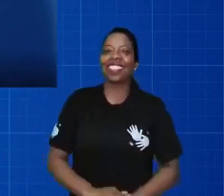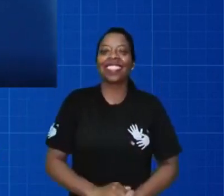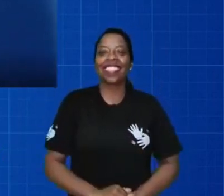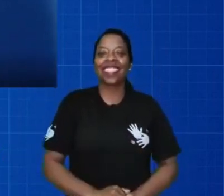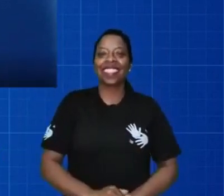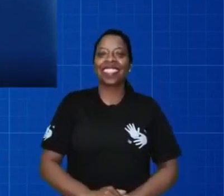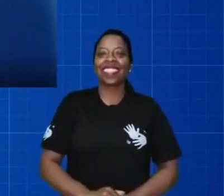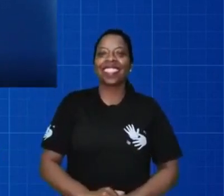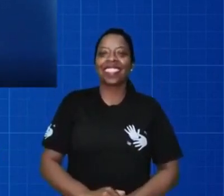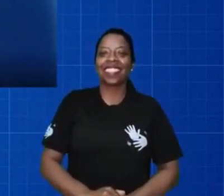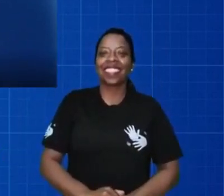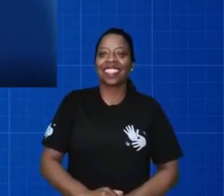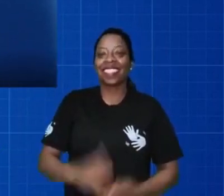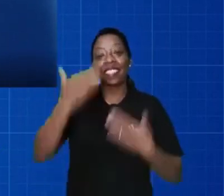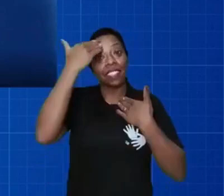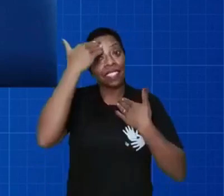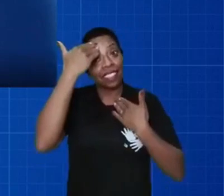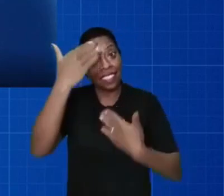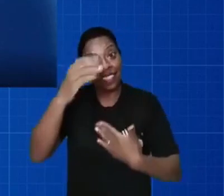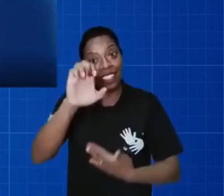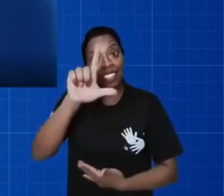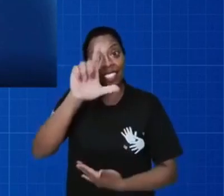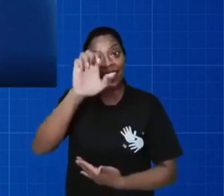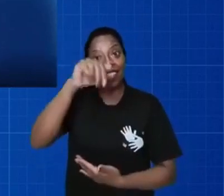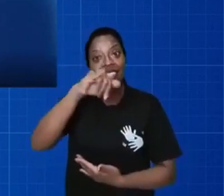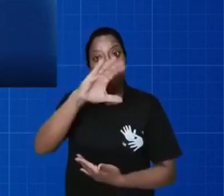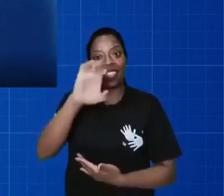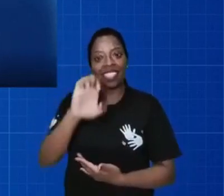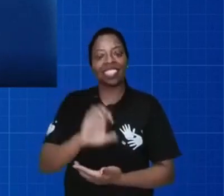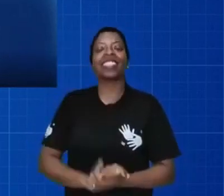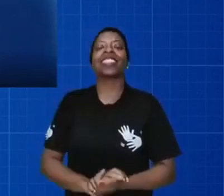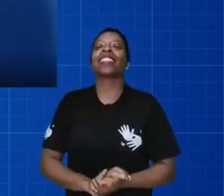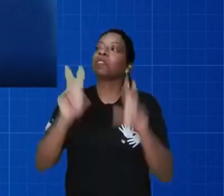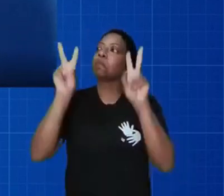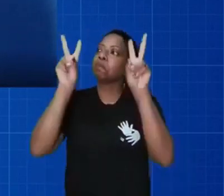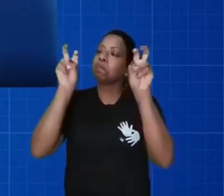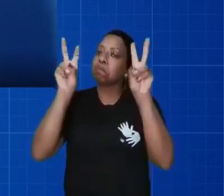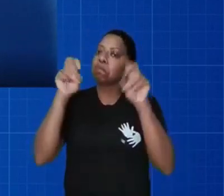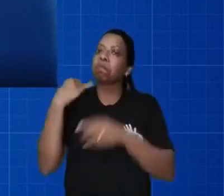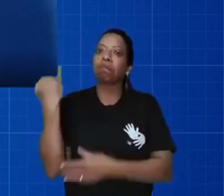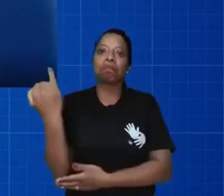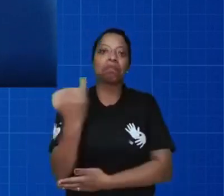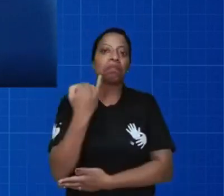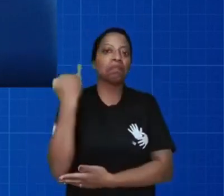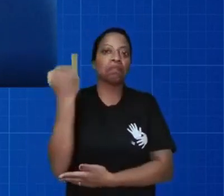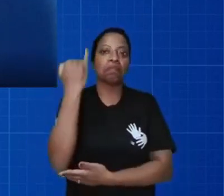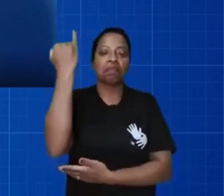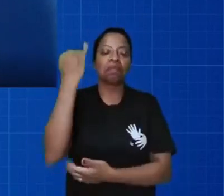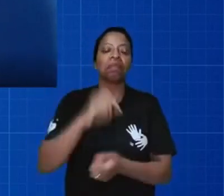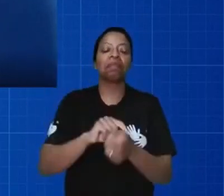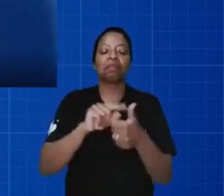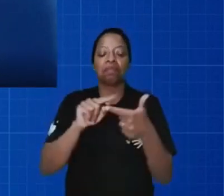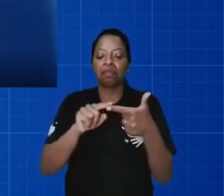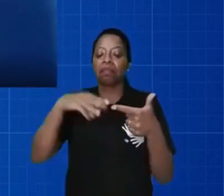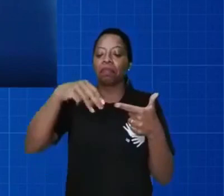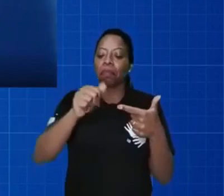importantes. O Márcio falamos sobre a Covid-19 e a Monkeypox. Então, todas essas recomendações são bem